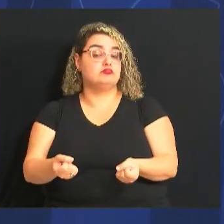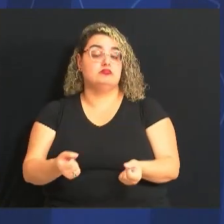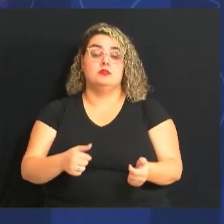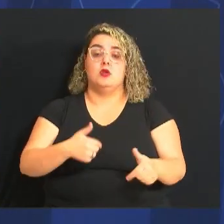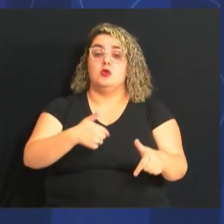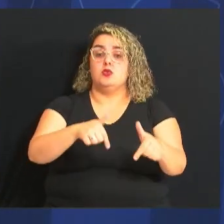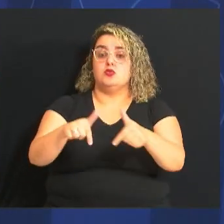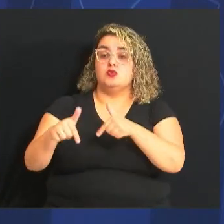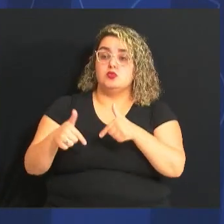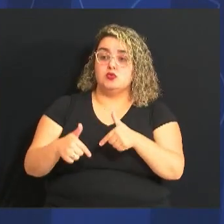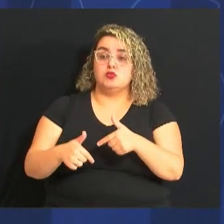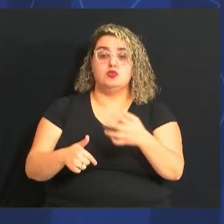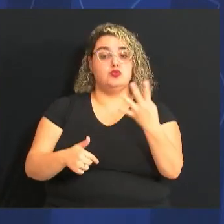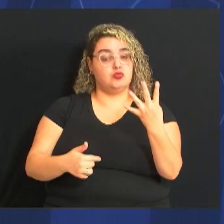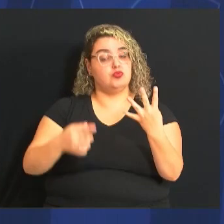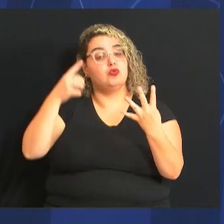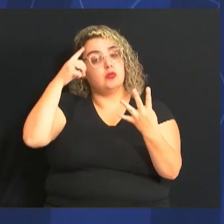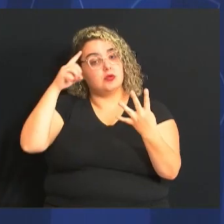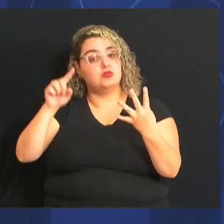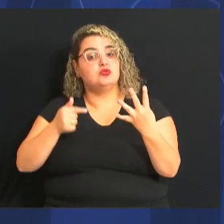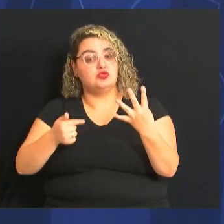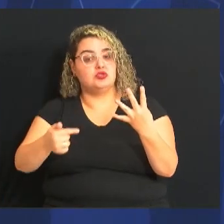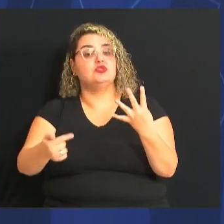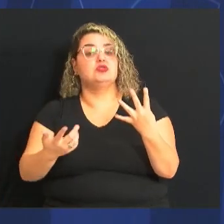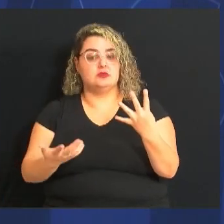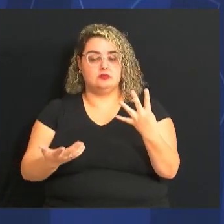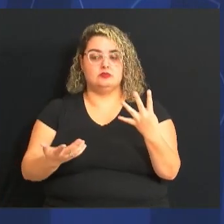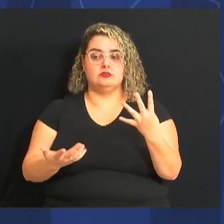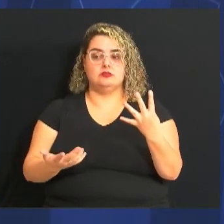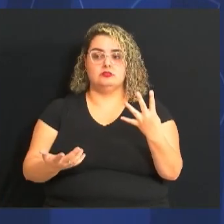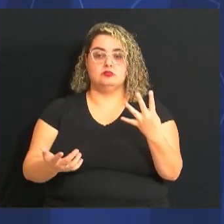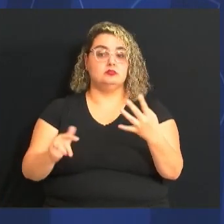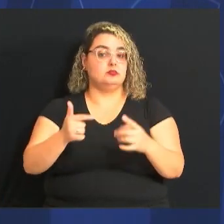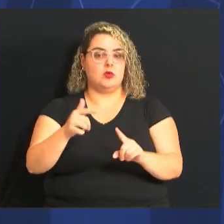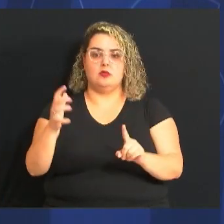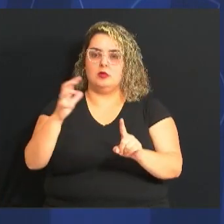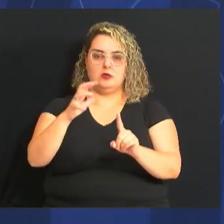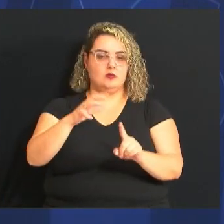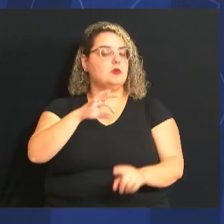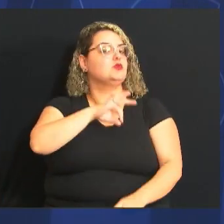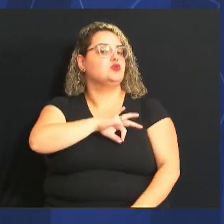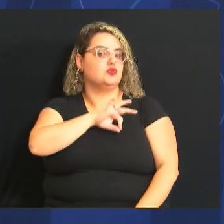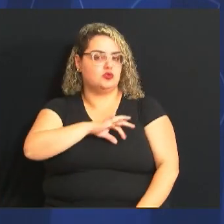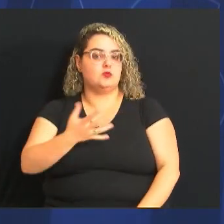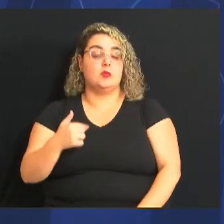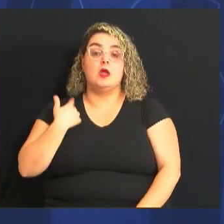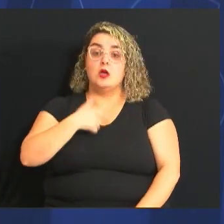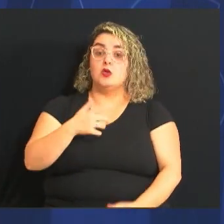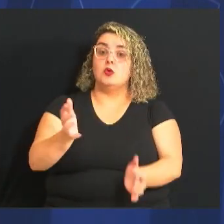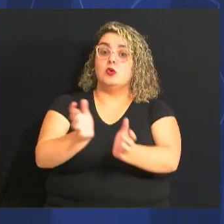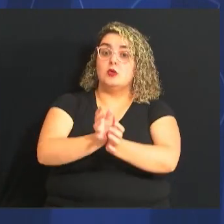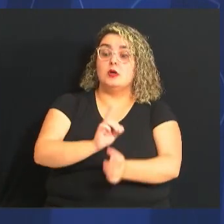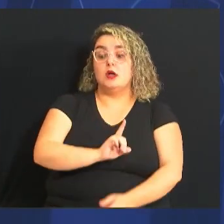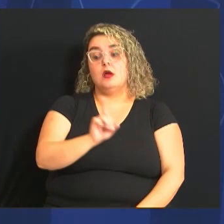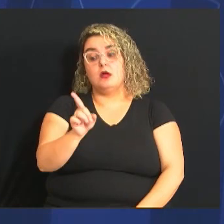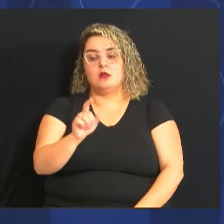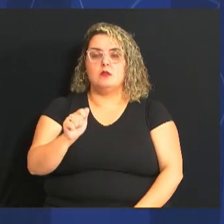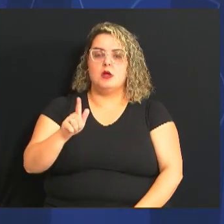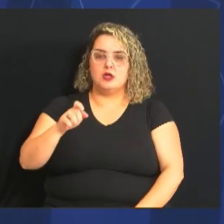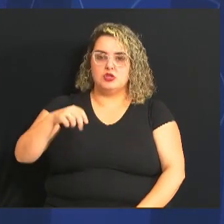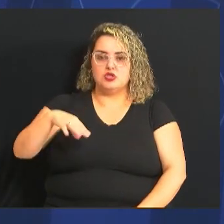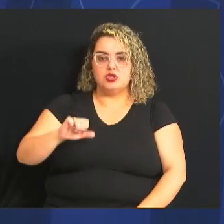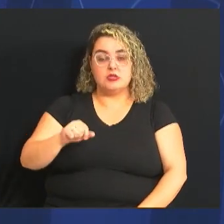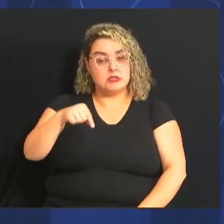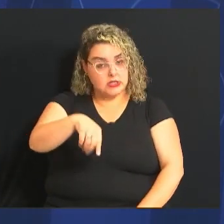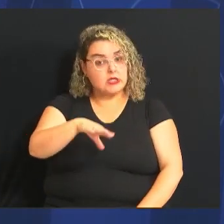de quatro dias por semana sem impacto no salário e a nossa equipe foi até uma agência aqui da cidade